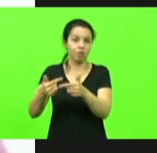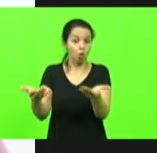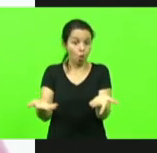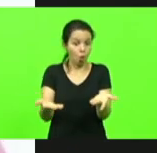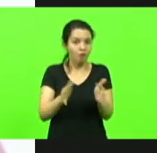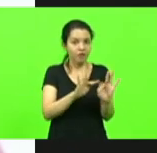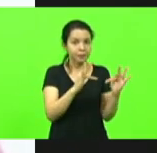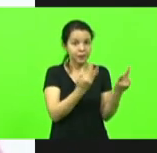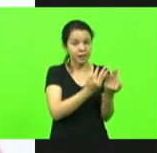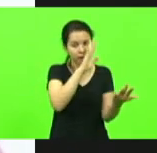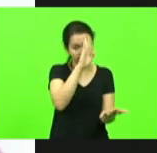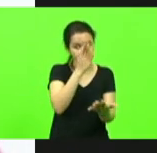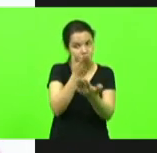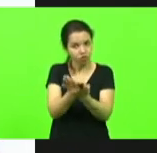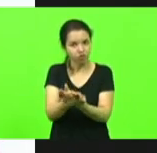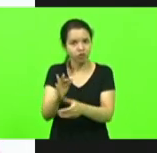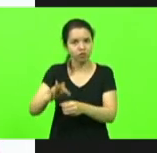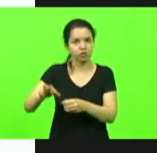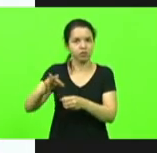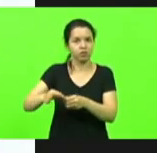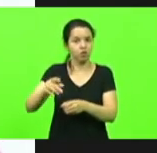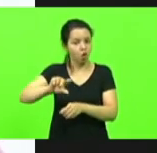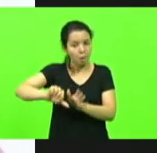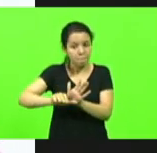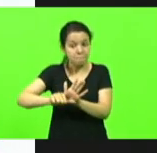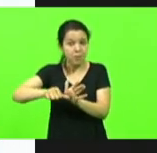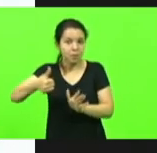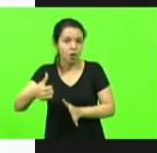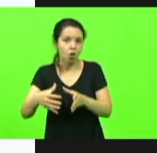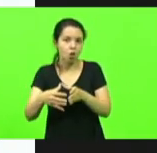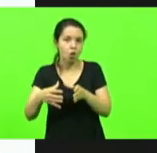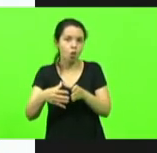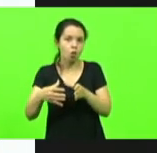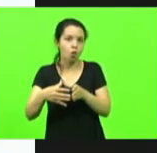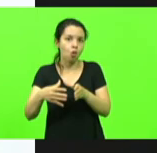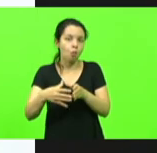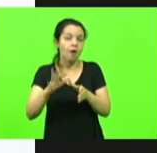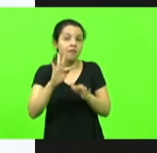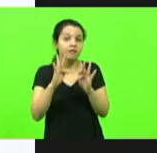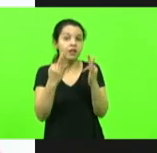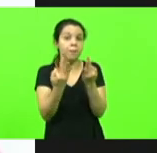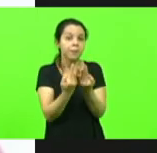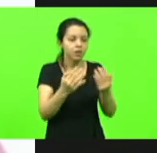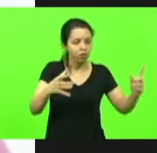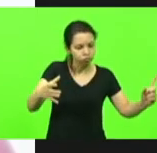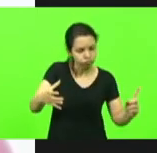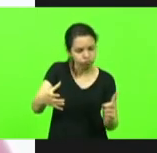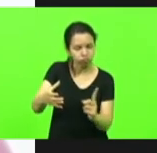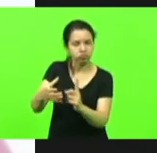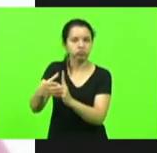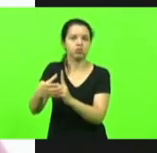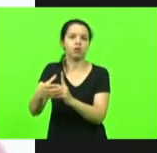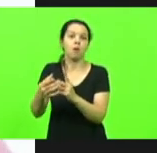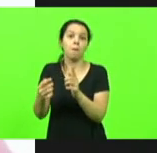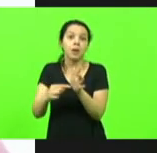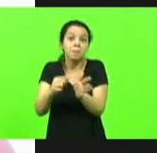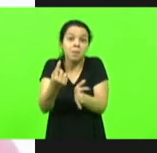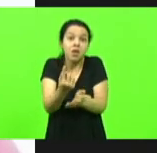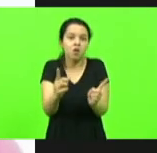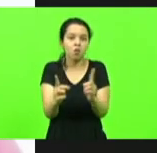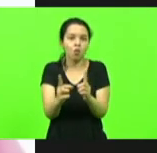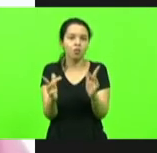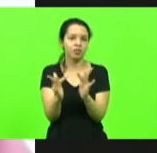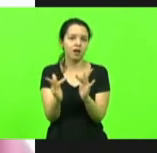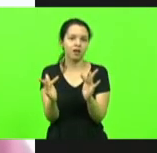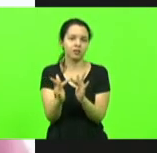somos os primeiros a acolher essa família. É o primeiro contato. Então, toda orientação e o sucesso dessas pessoas